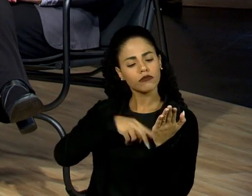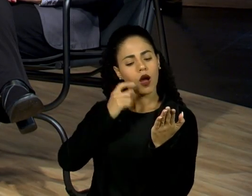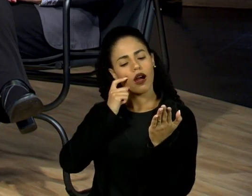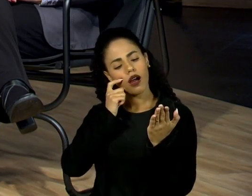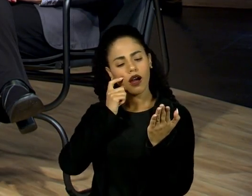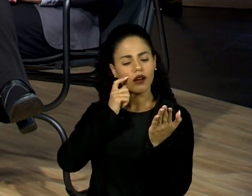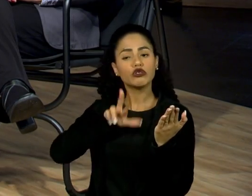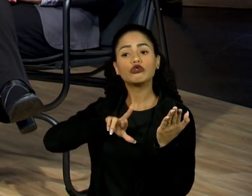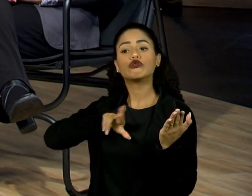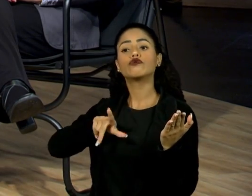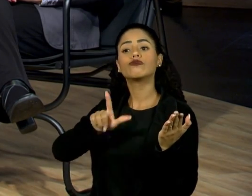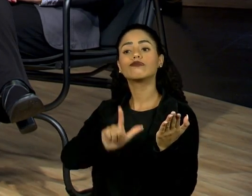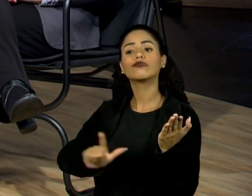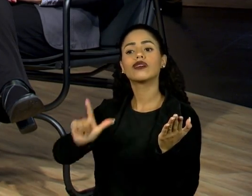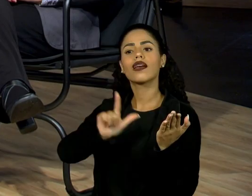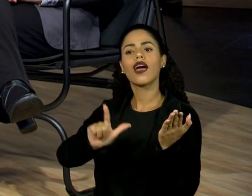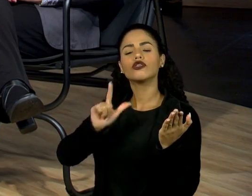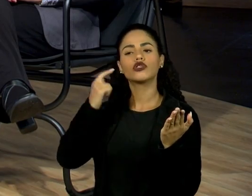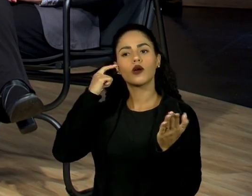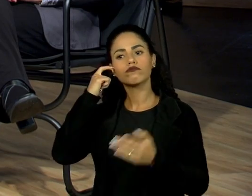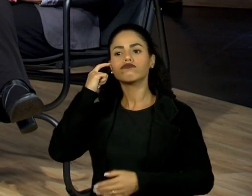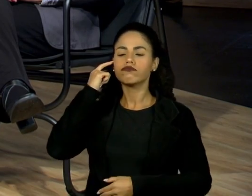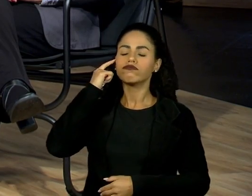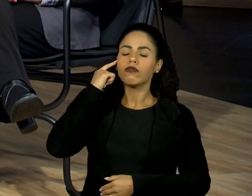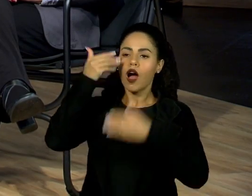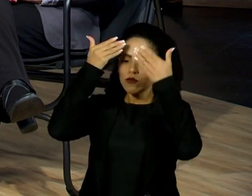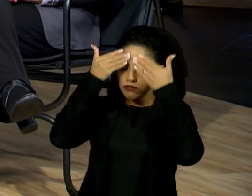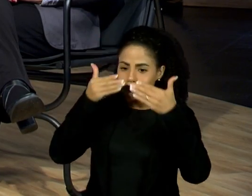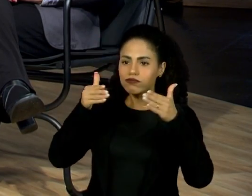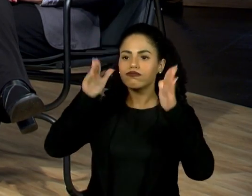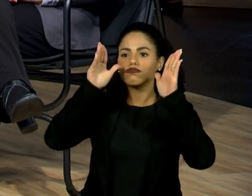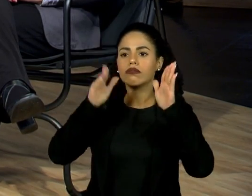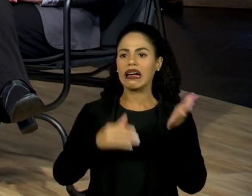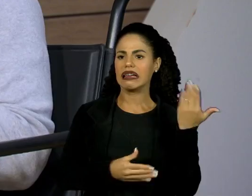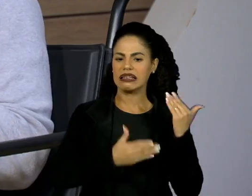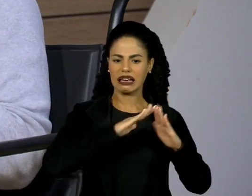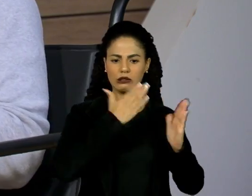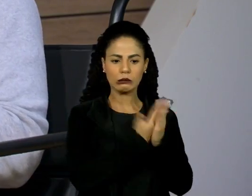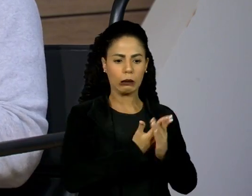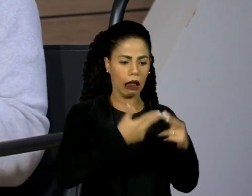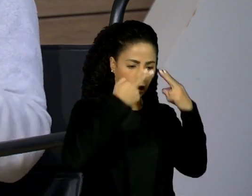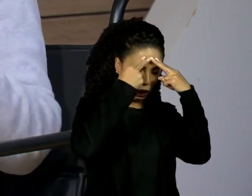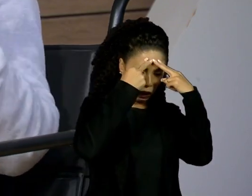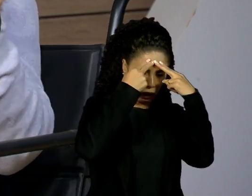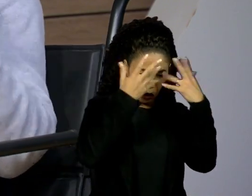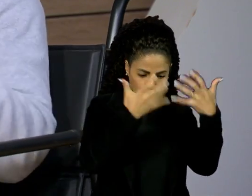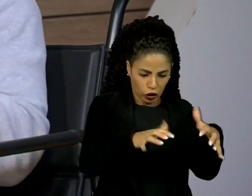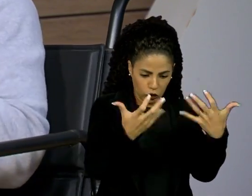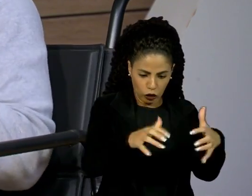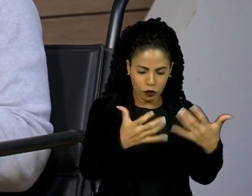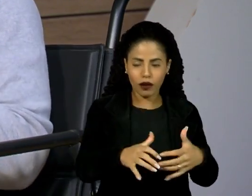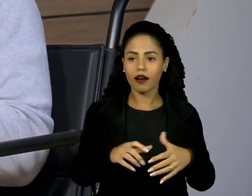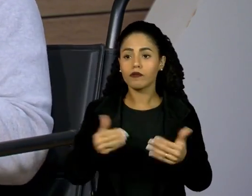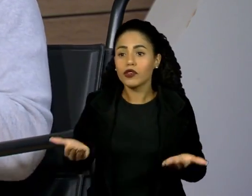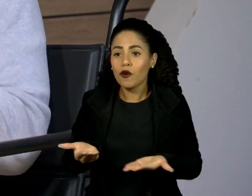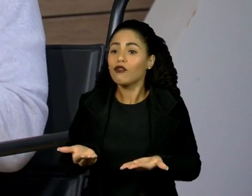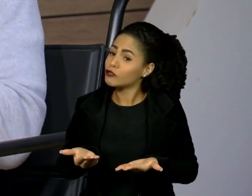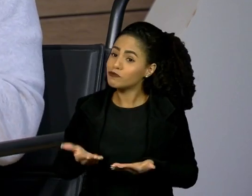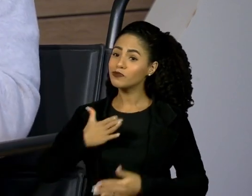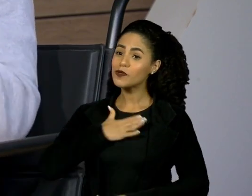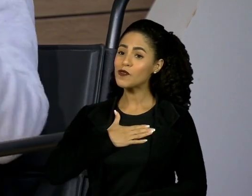ler, clássicos que talvez eu tinha realmente ficado traumatizado na escola. E aí, né, até retomando um pouco esse